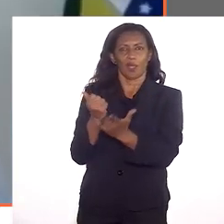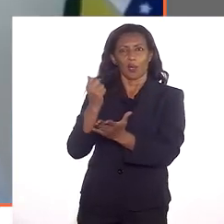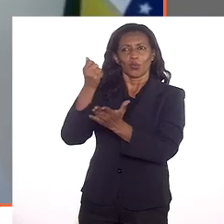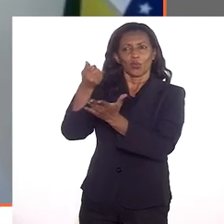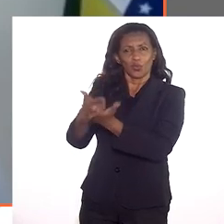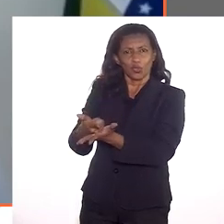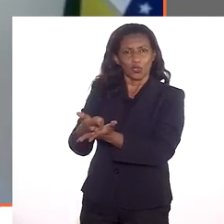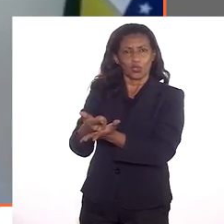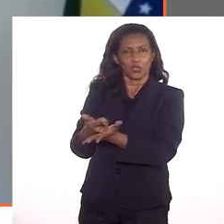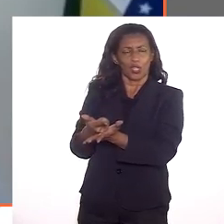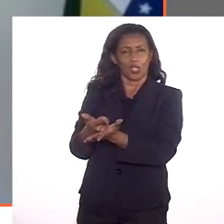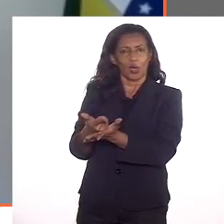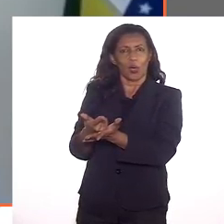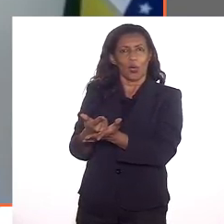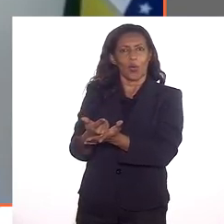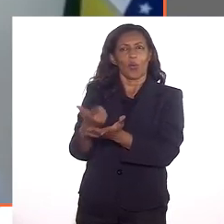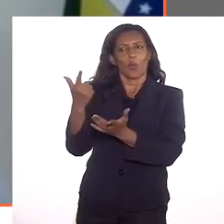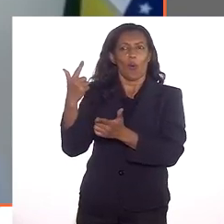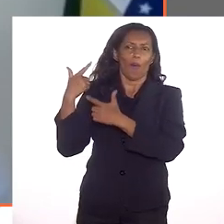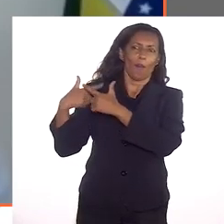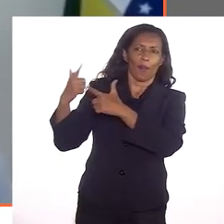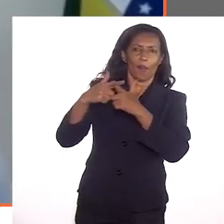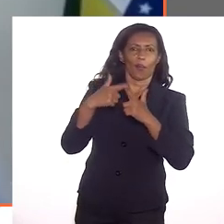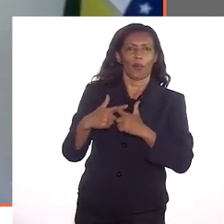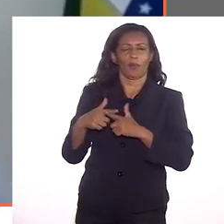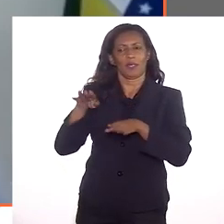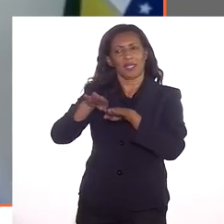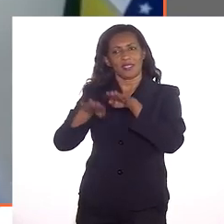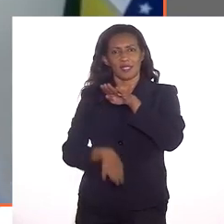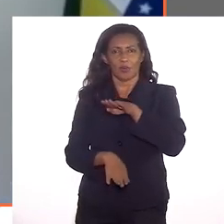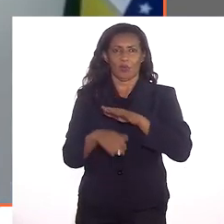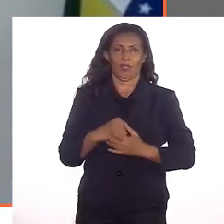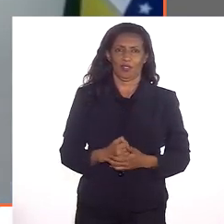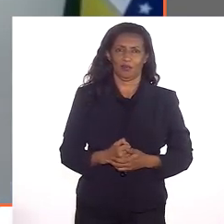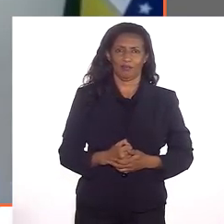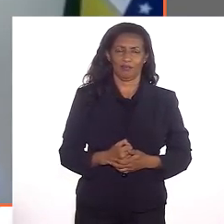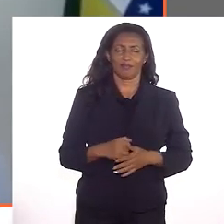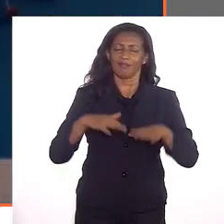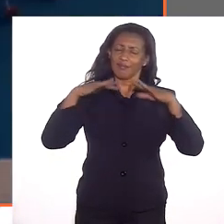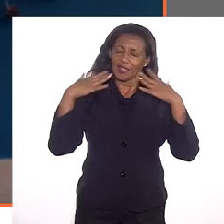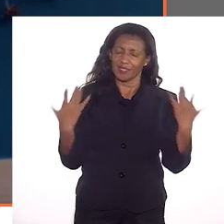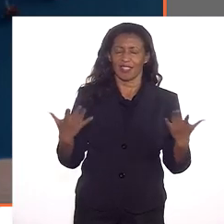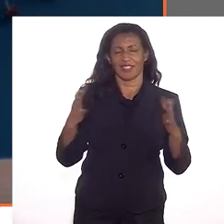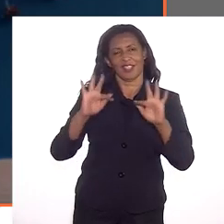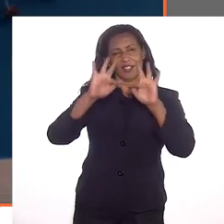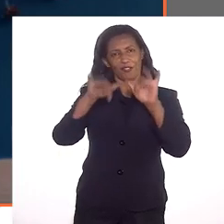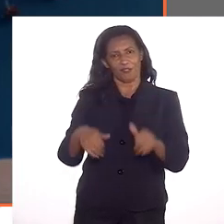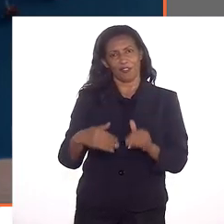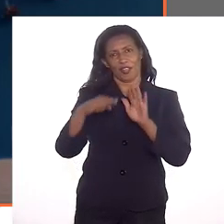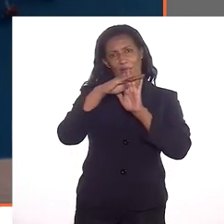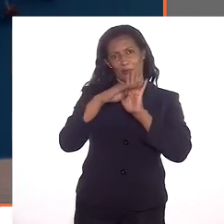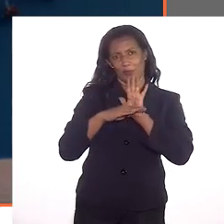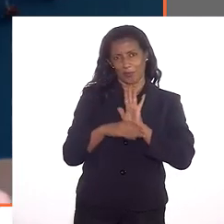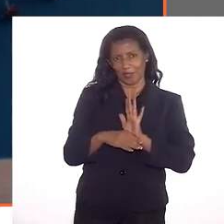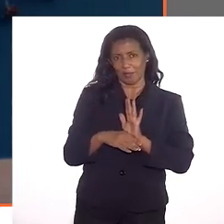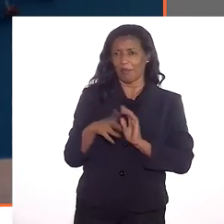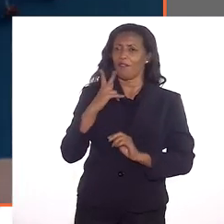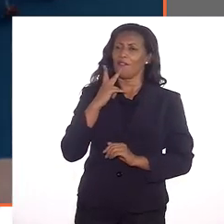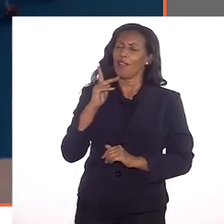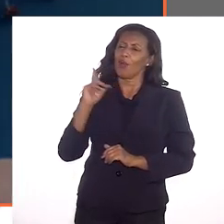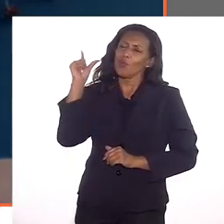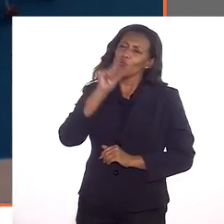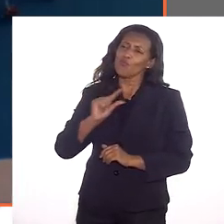o custeio das agendas de enfrentamento do nosso principal problema, que é a desigualdade. Tá certo, deputado. A gente está chegando ao final do nosso programa. Eu queria passar a palavra para você